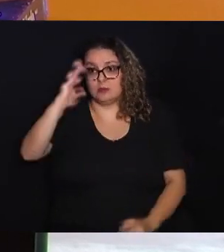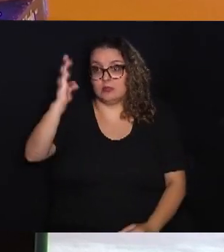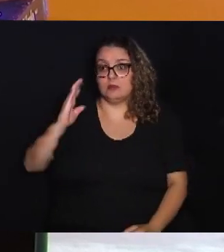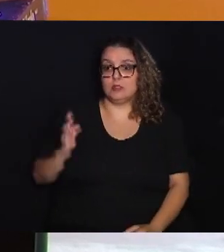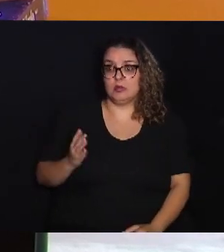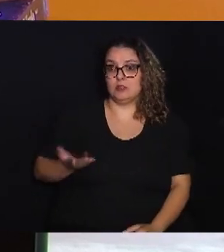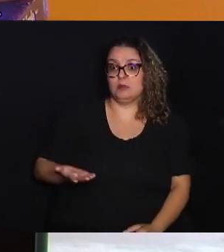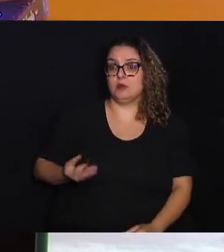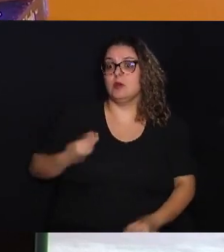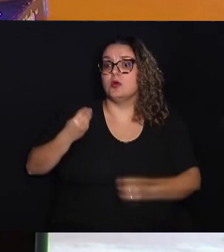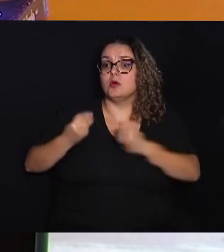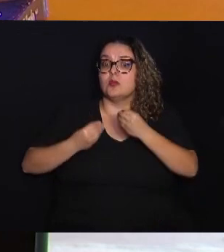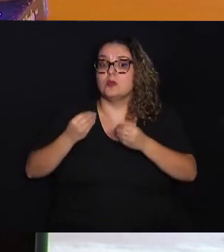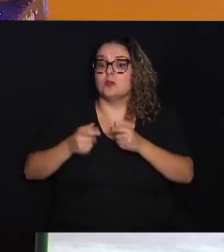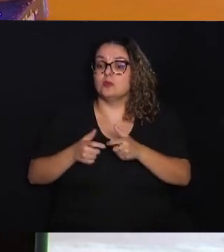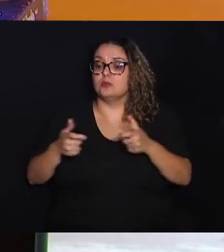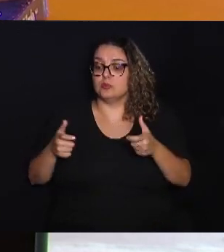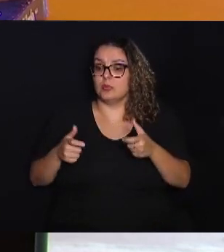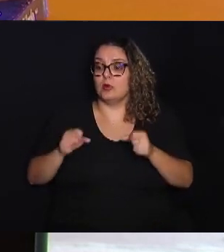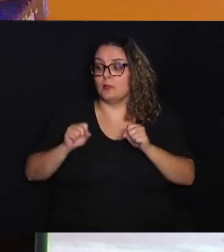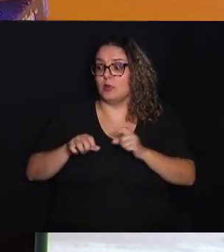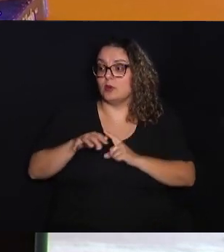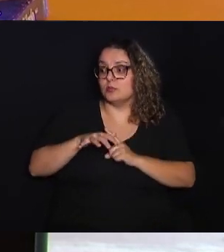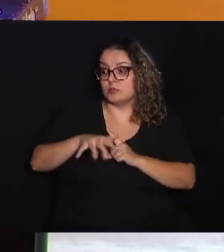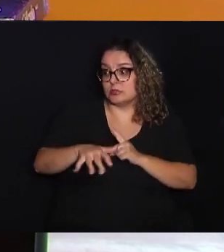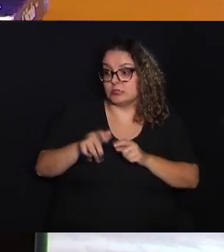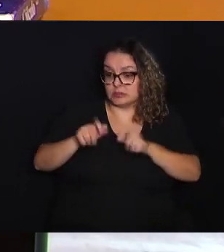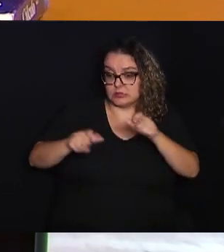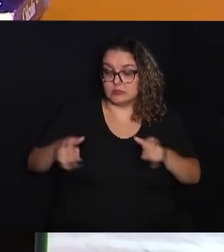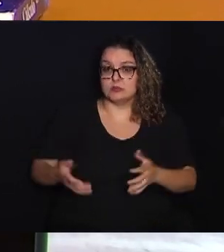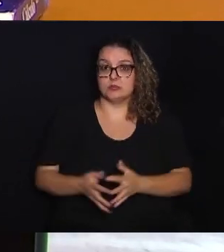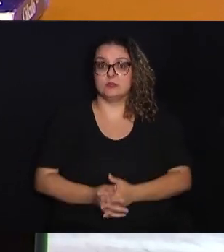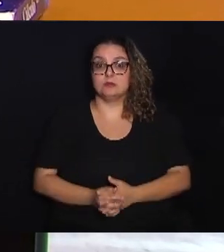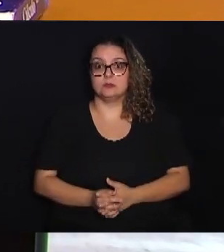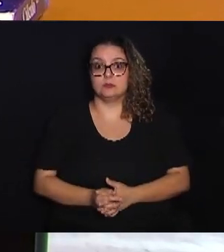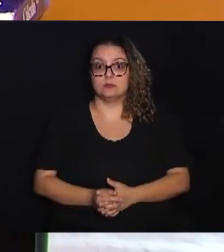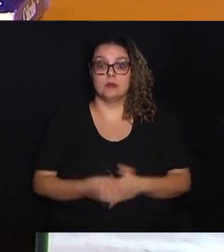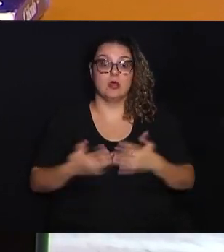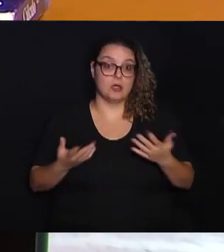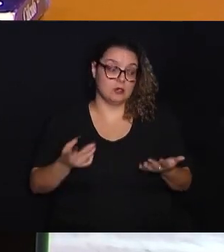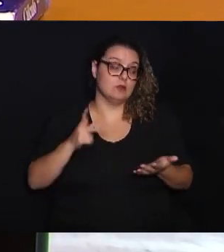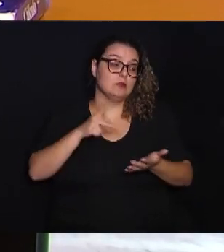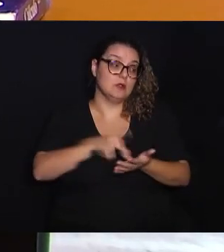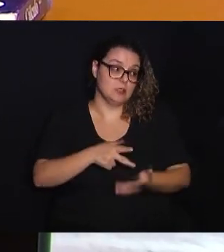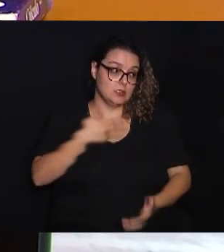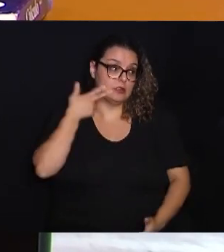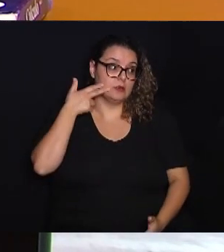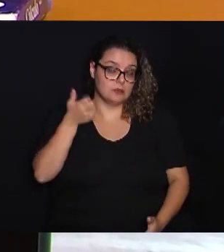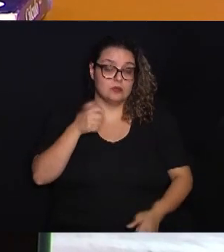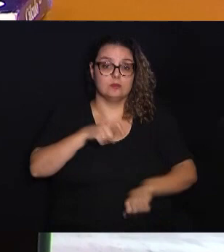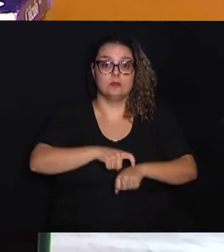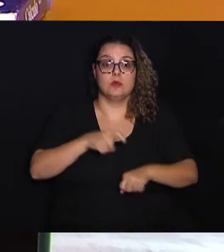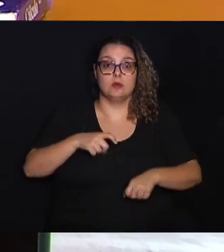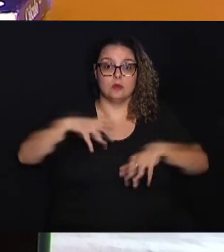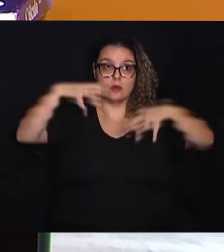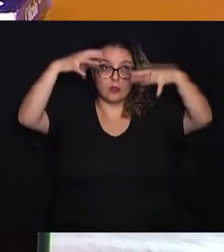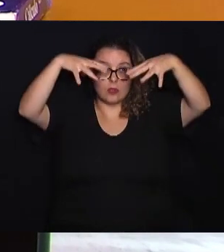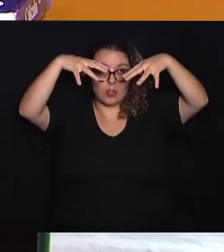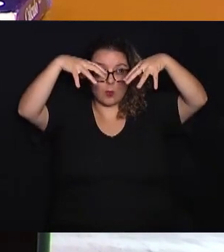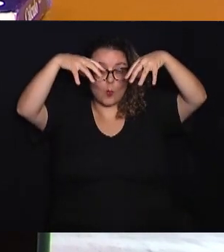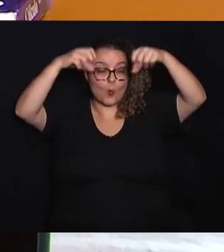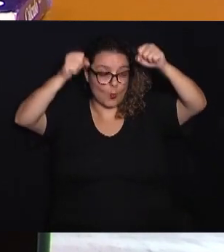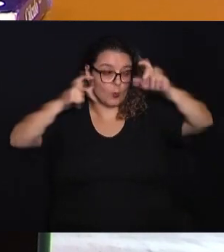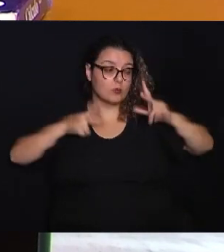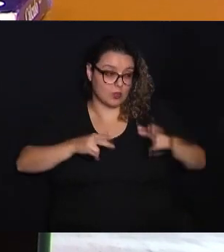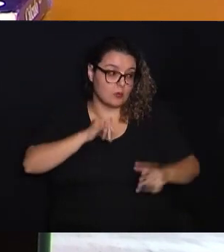famílias brasileiras, né? Como que esse aumento pode impactar essas pessoas? É verdade, Rafael, nós estamos no período aqui de seca,